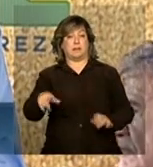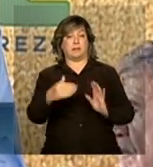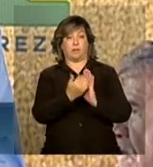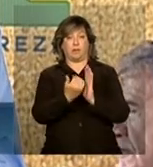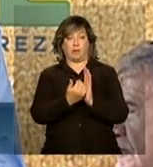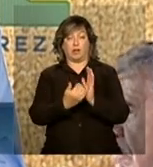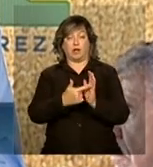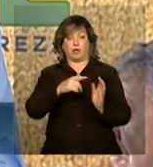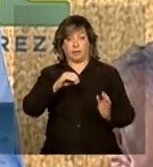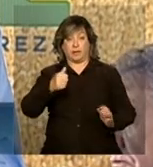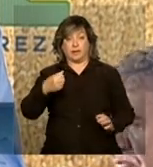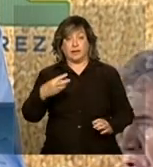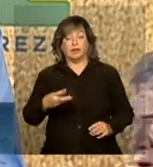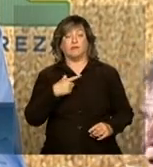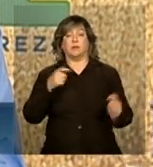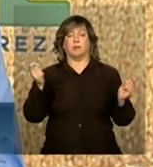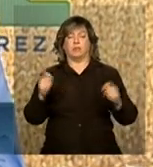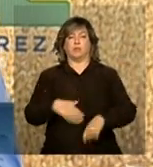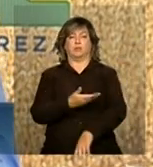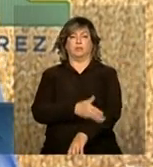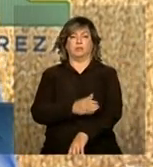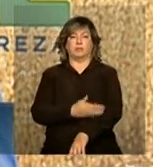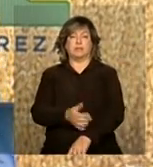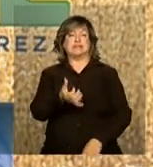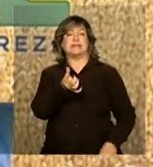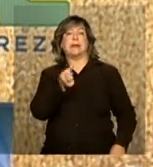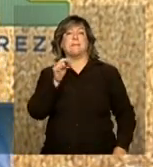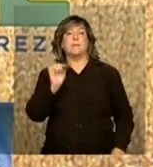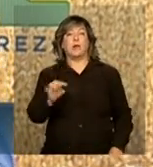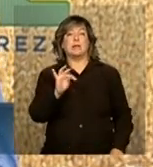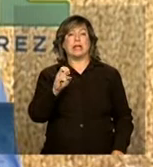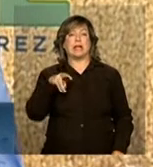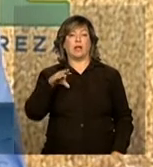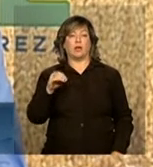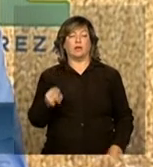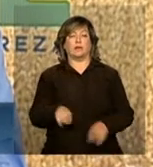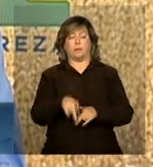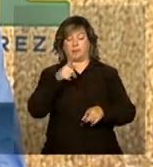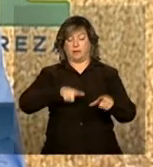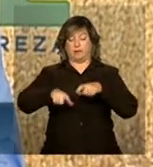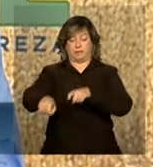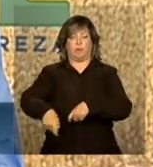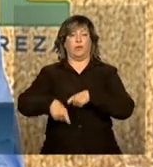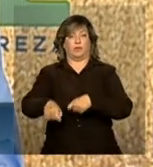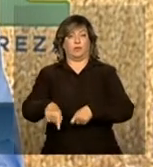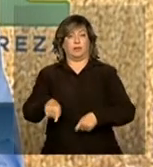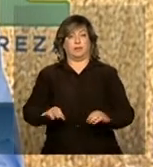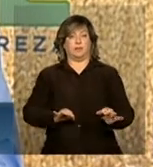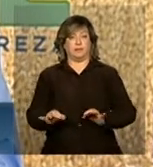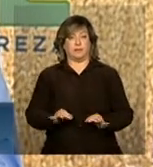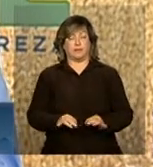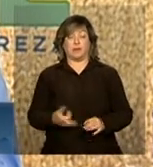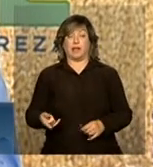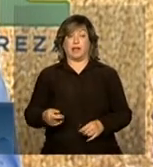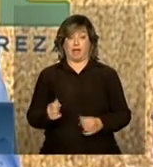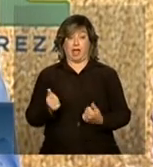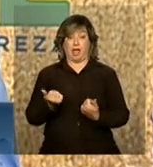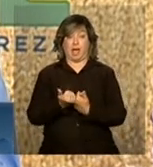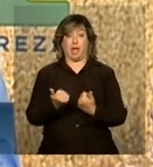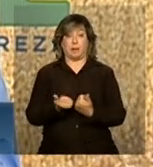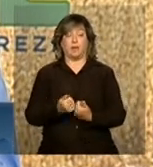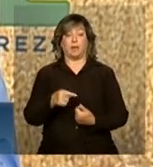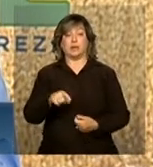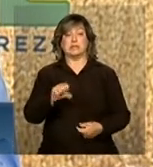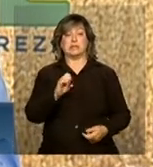capacitou 6 mil técnicos e produtores nas tecnologias do plano. Em apoio ao seguro rural, houve também